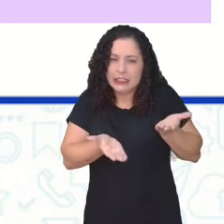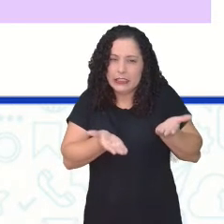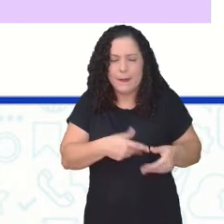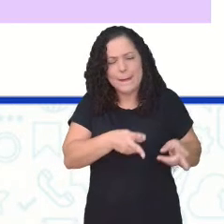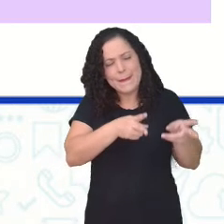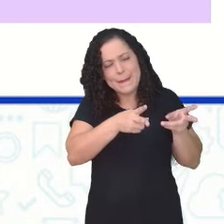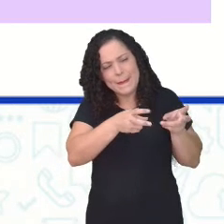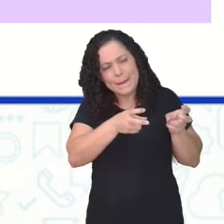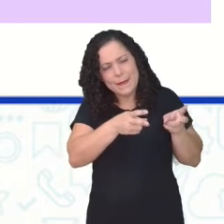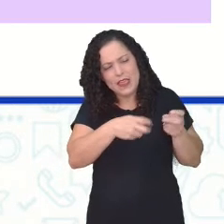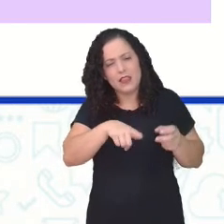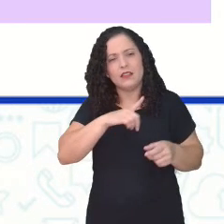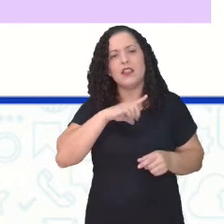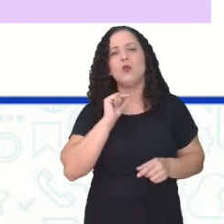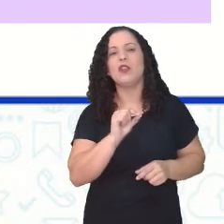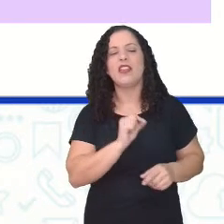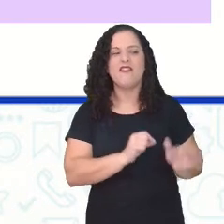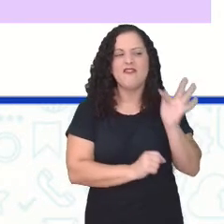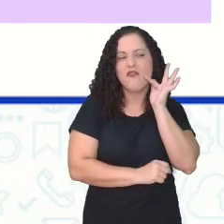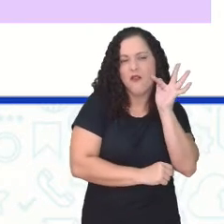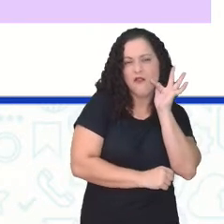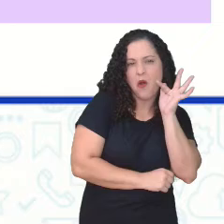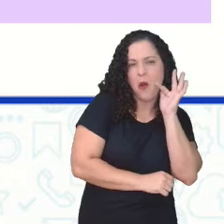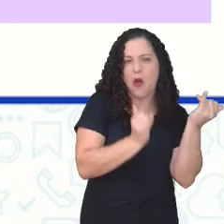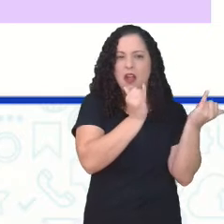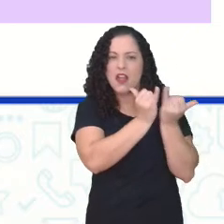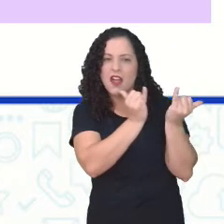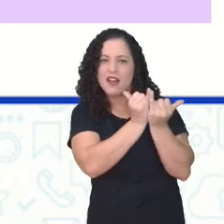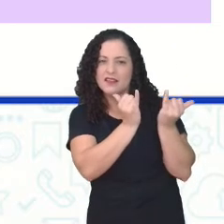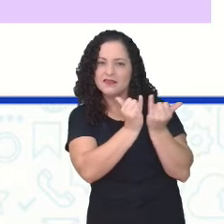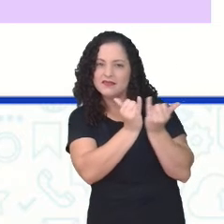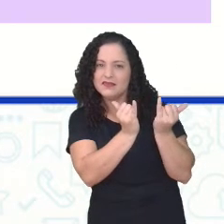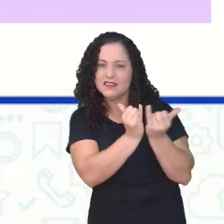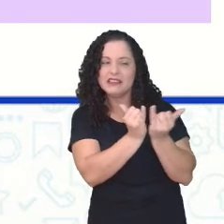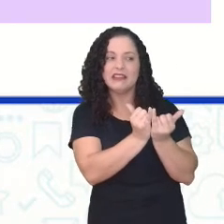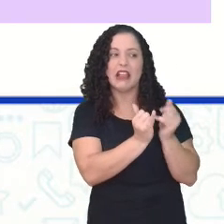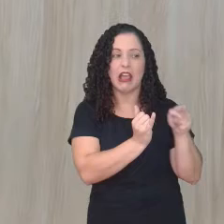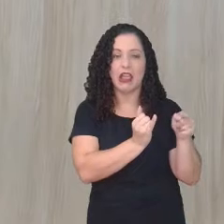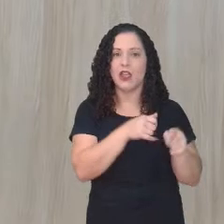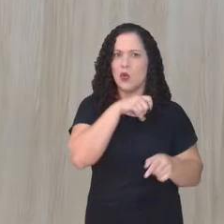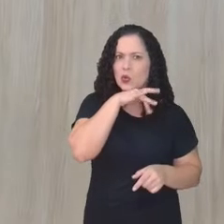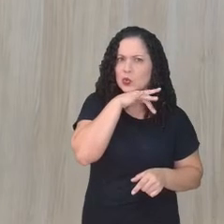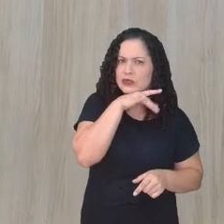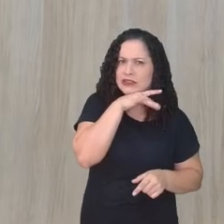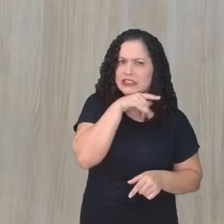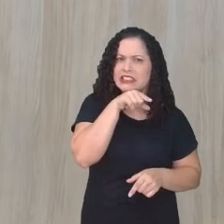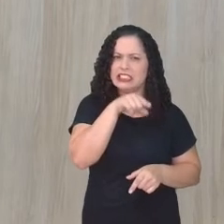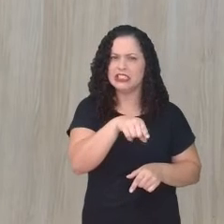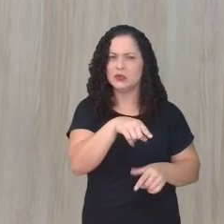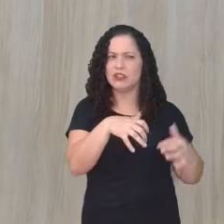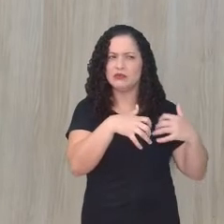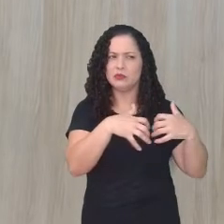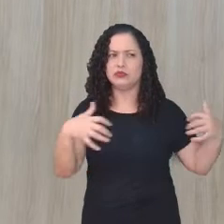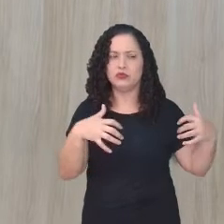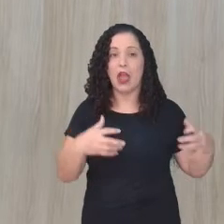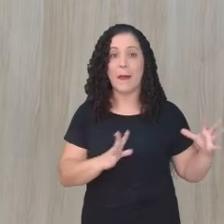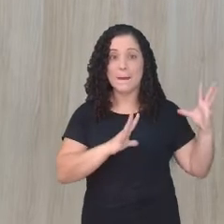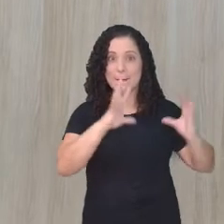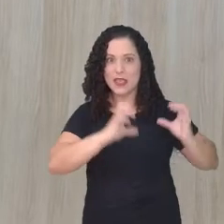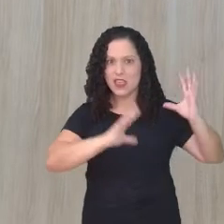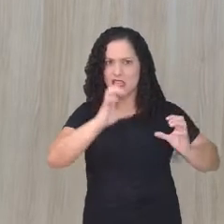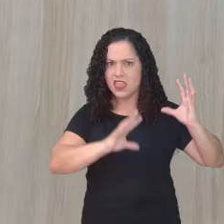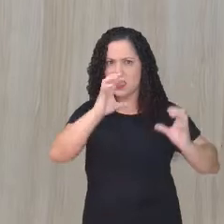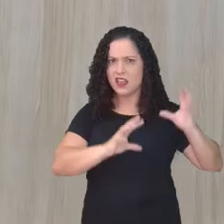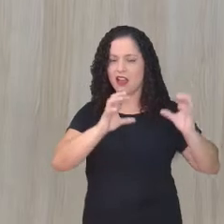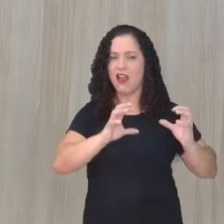percebe que está existindo ali aquela fofoquinha, né? Aquela inimizade, aquela antipatia que vai terminar em uma briga, não